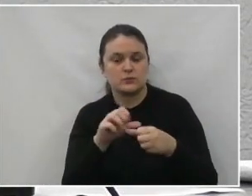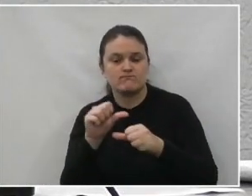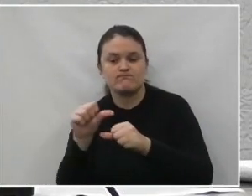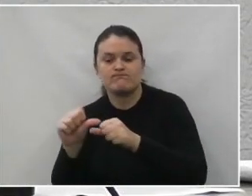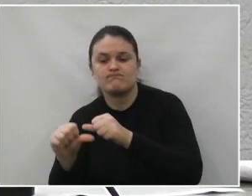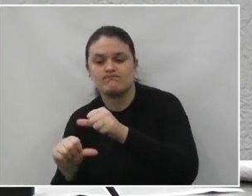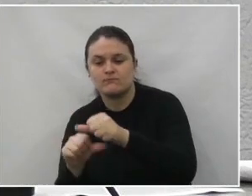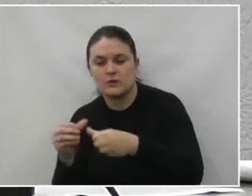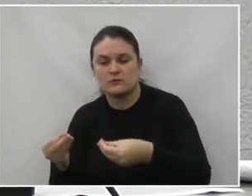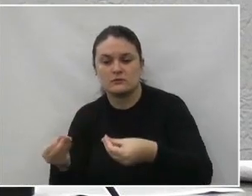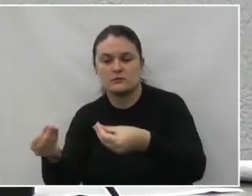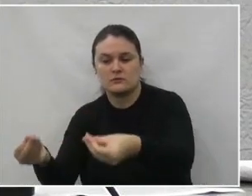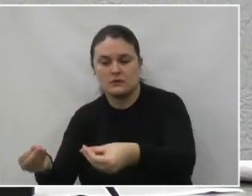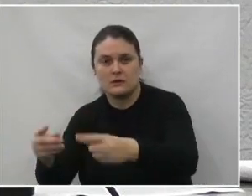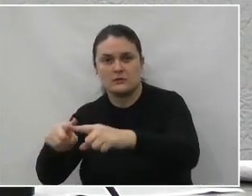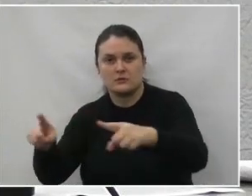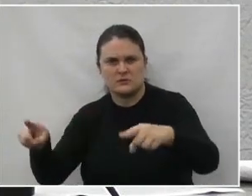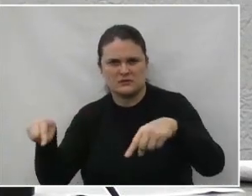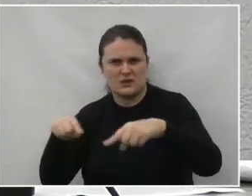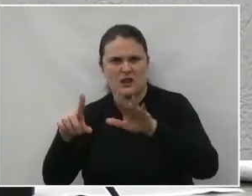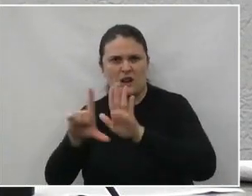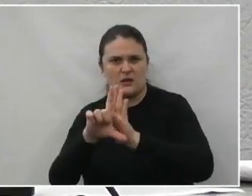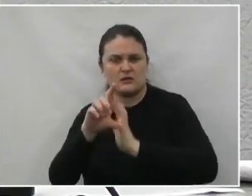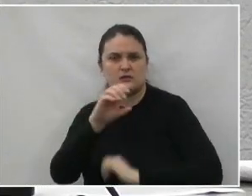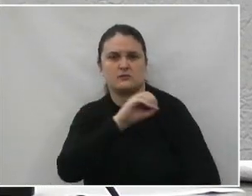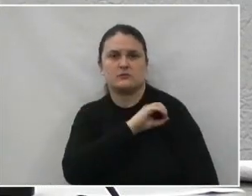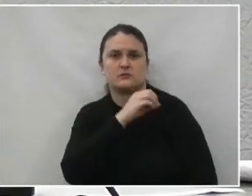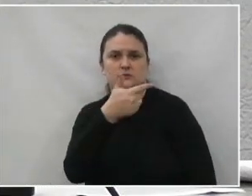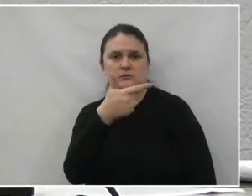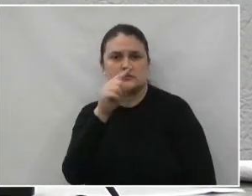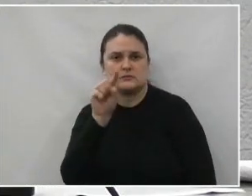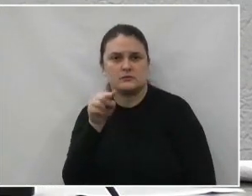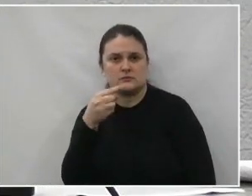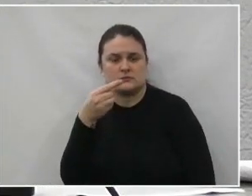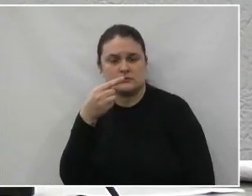em definitivo a área constante da lei número